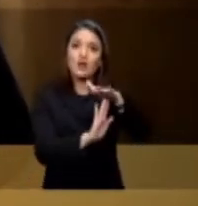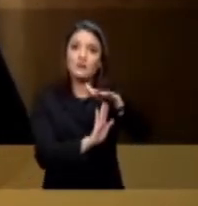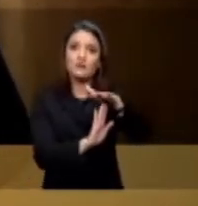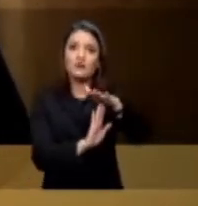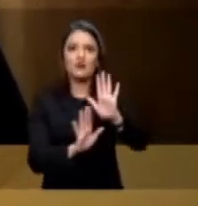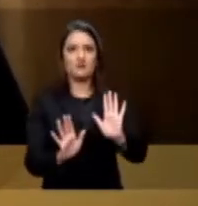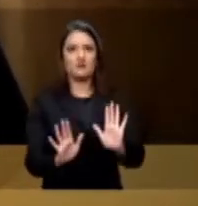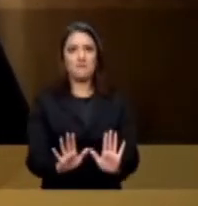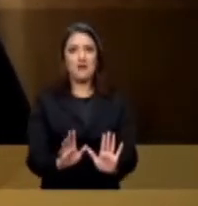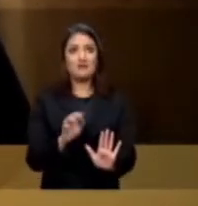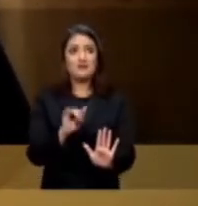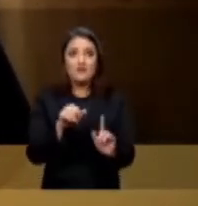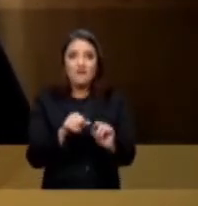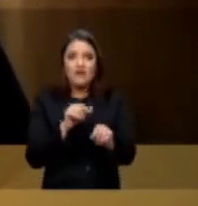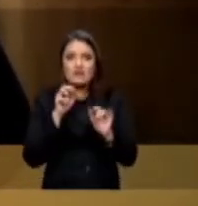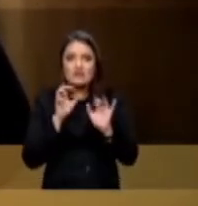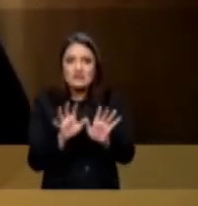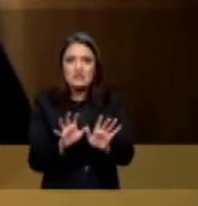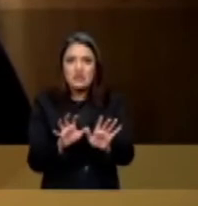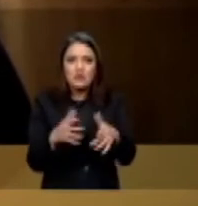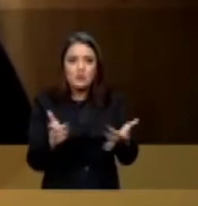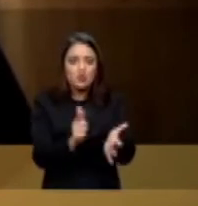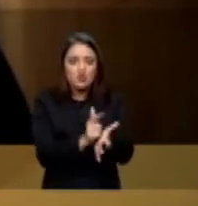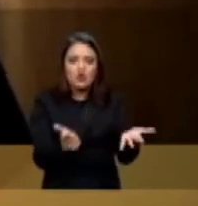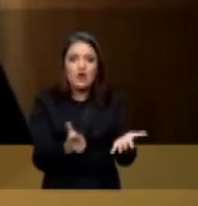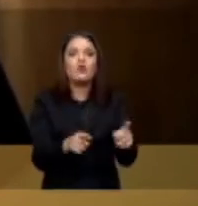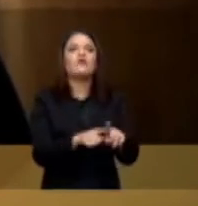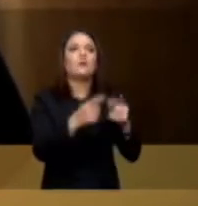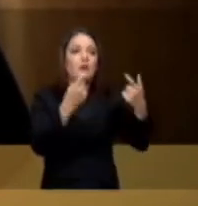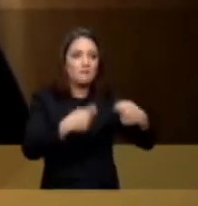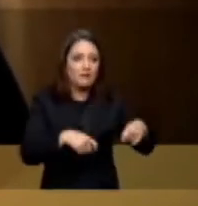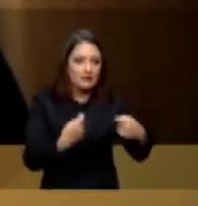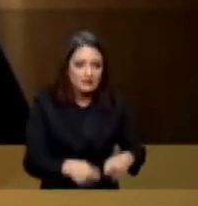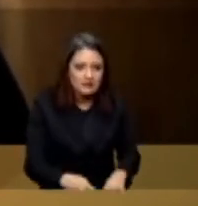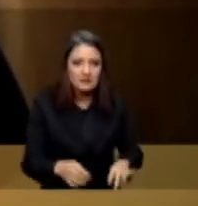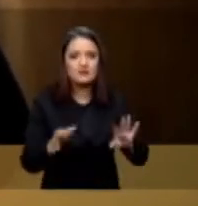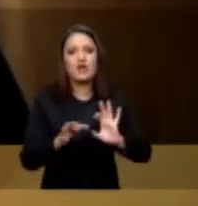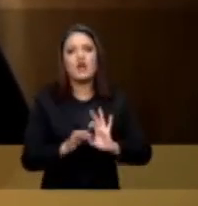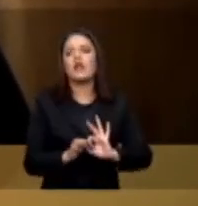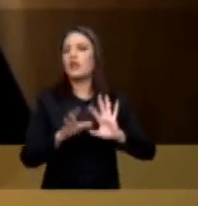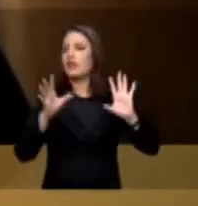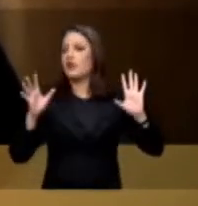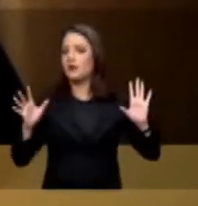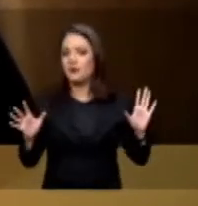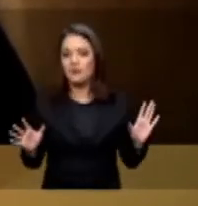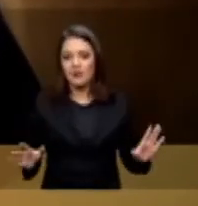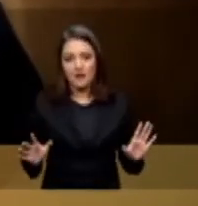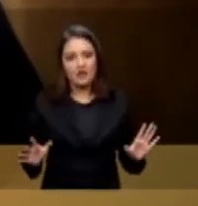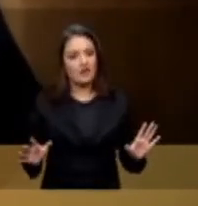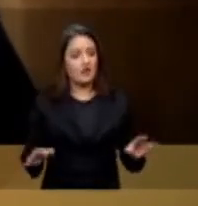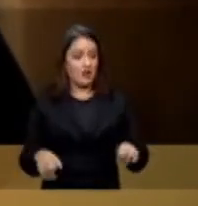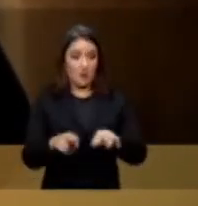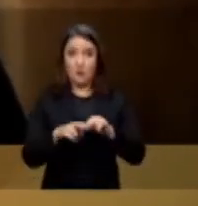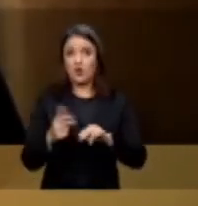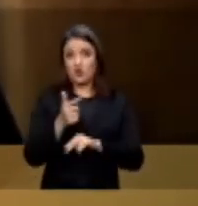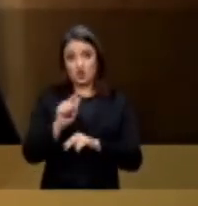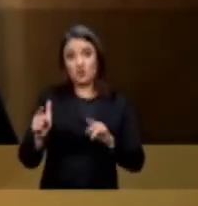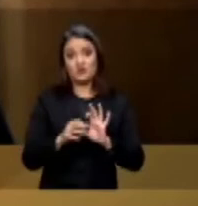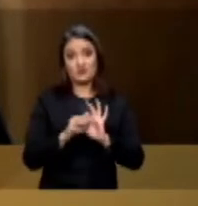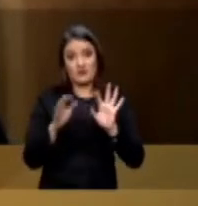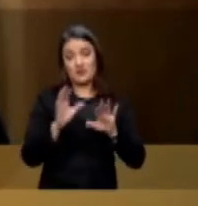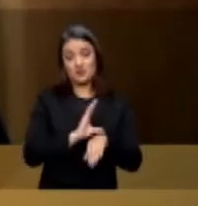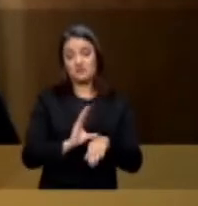Mas, se assim fizermos para os jornais, deveremos sucessivamente, em nome de outras liberdades